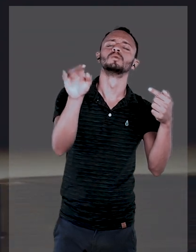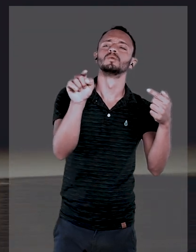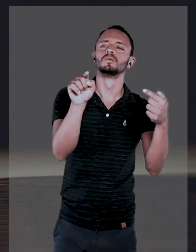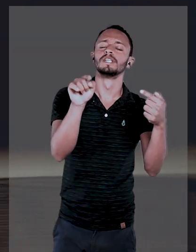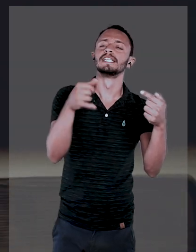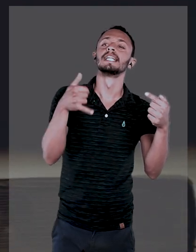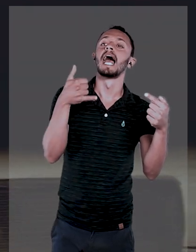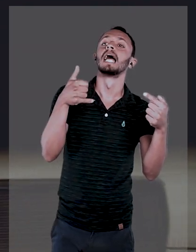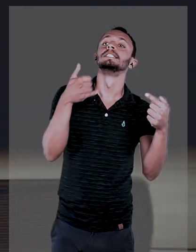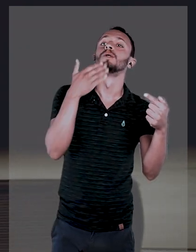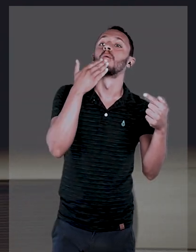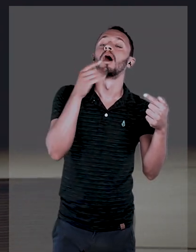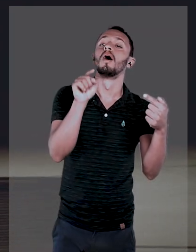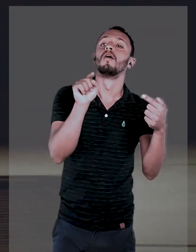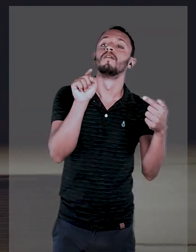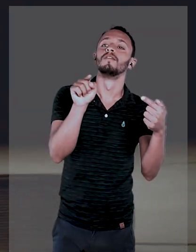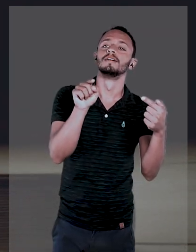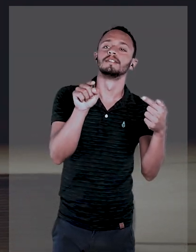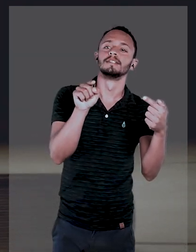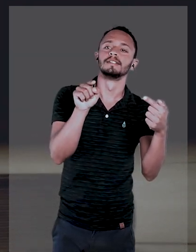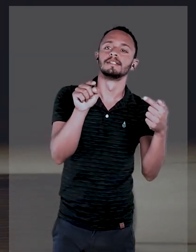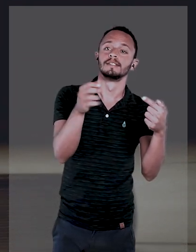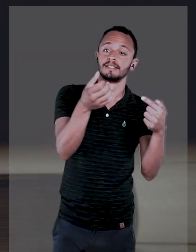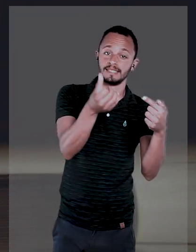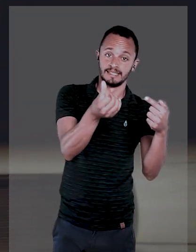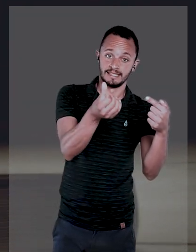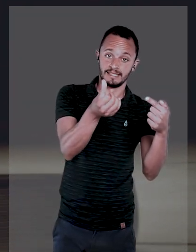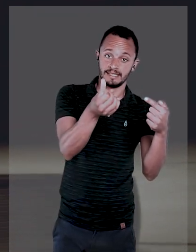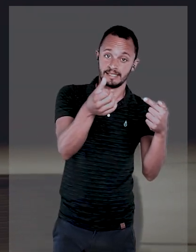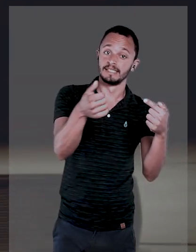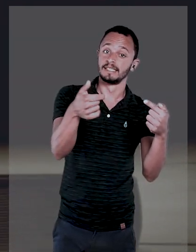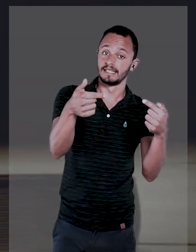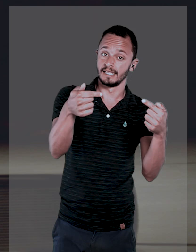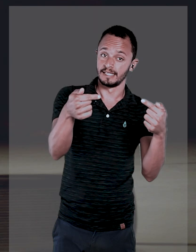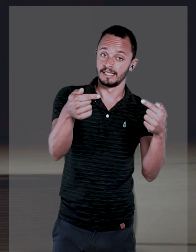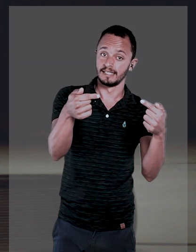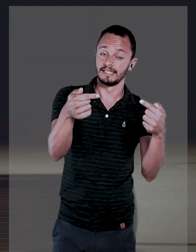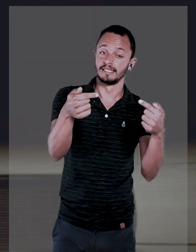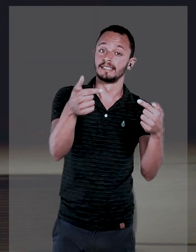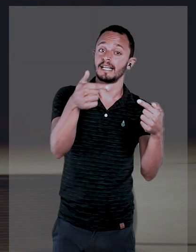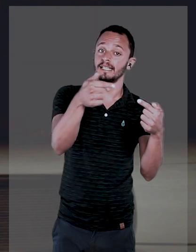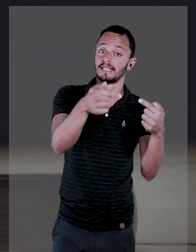77. E aquela senhora lá ao fundo? Que idade é que a senhora tem aí ao fundo?